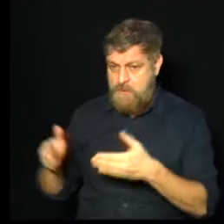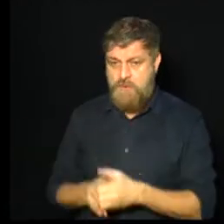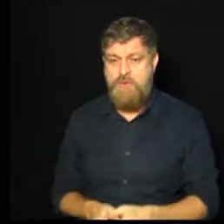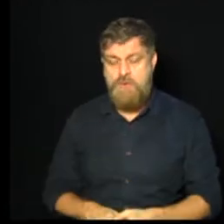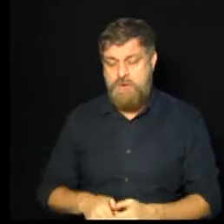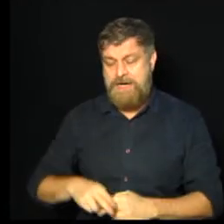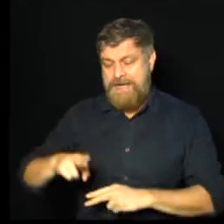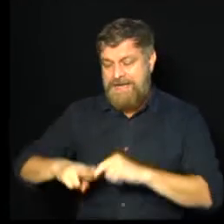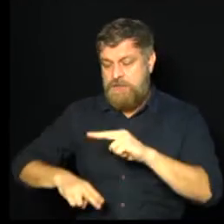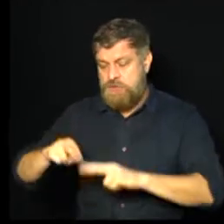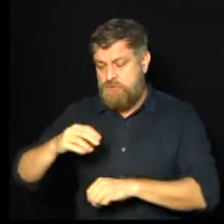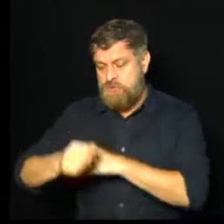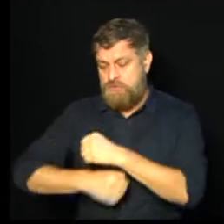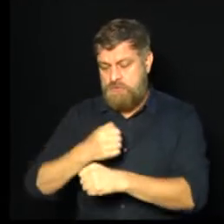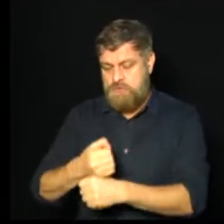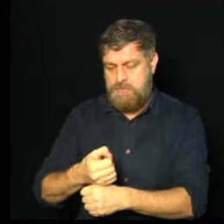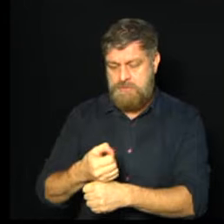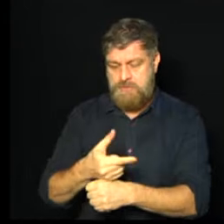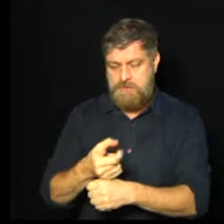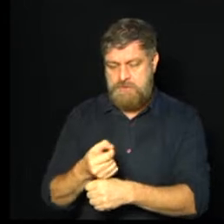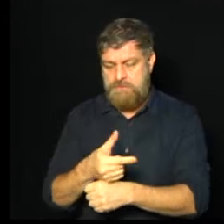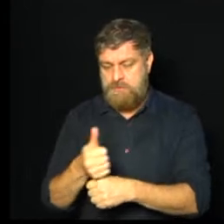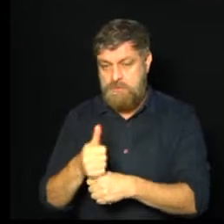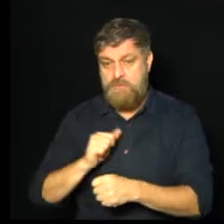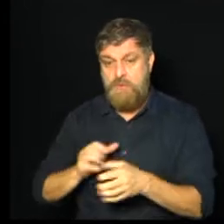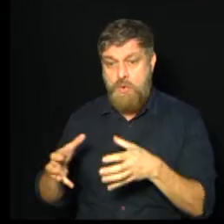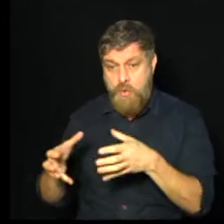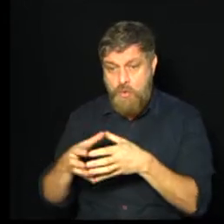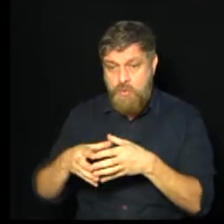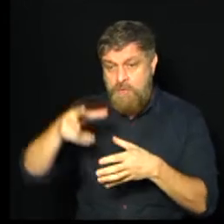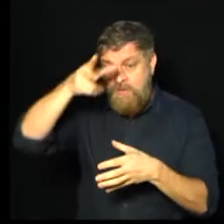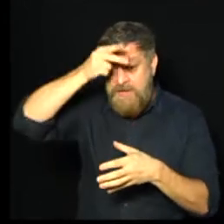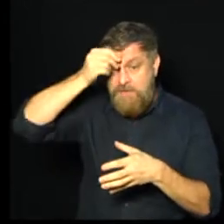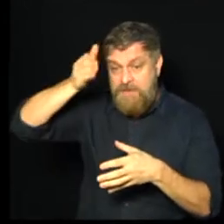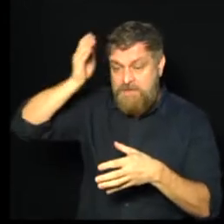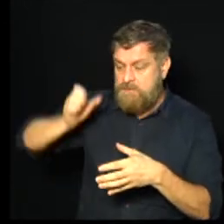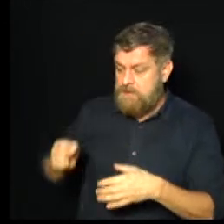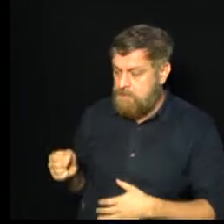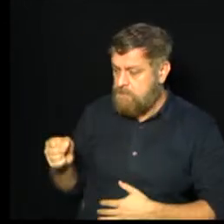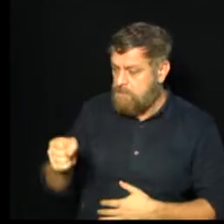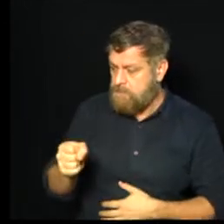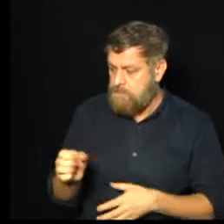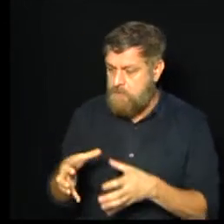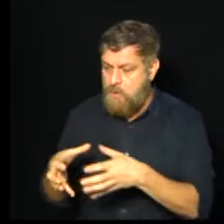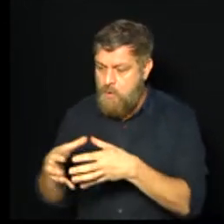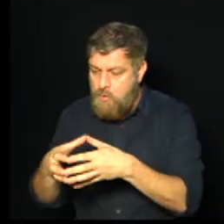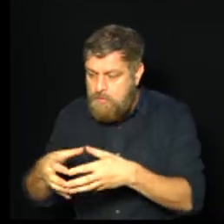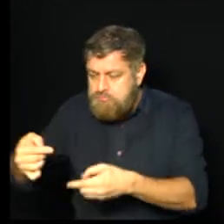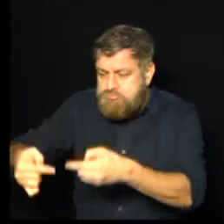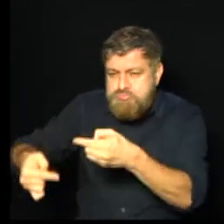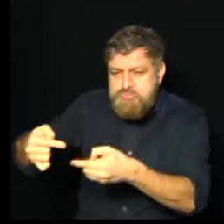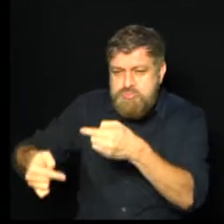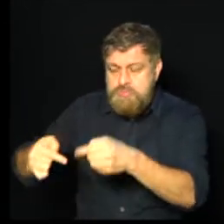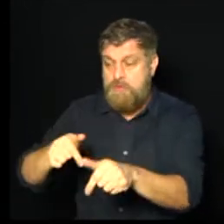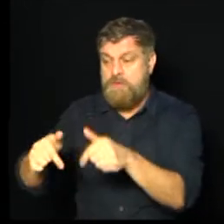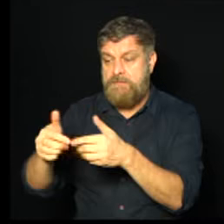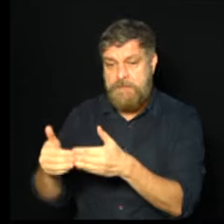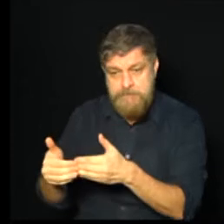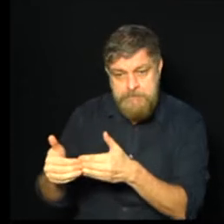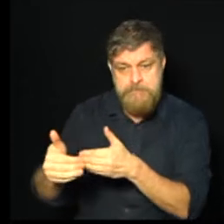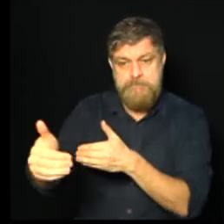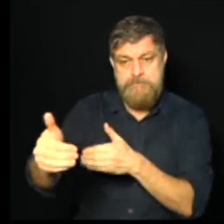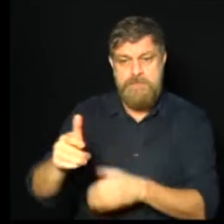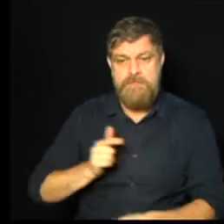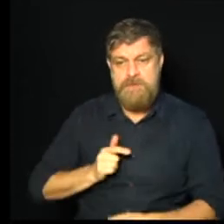em discussão por um grupo já designado pelo prefeito. Então, os trabalhos já recomeçaram, lembrando que, por